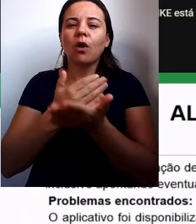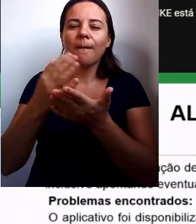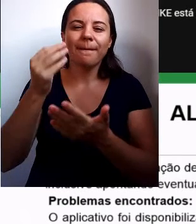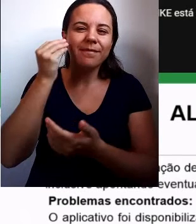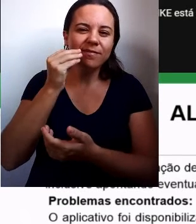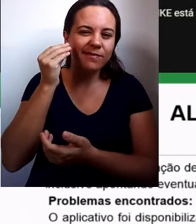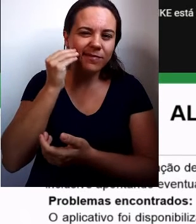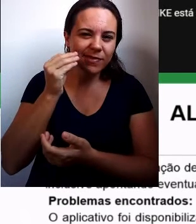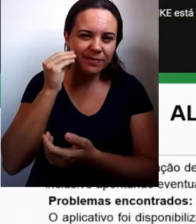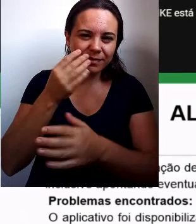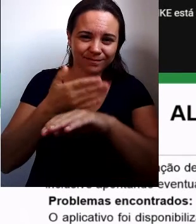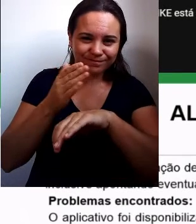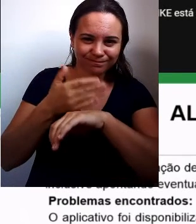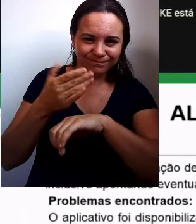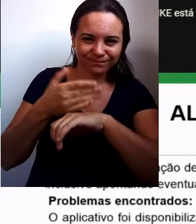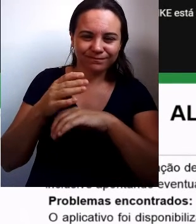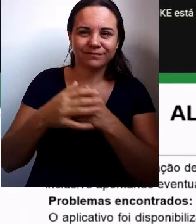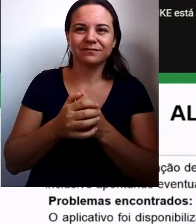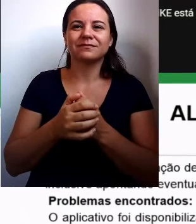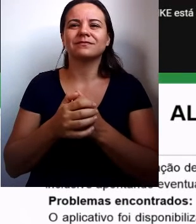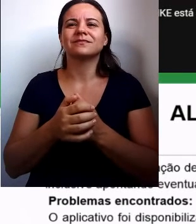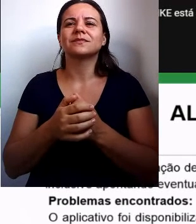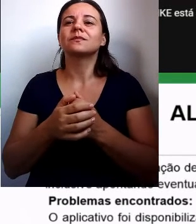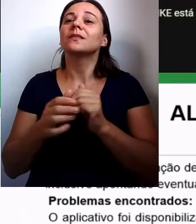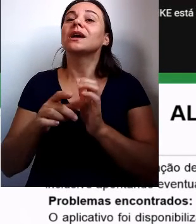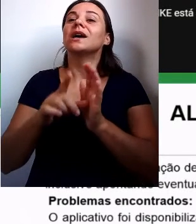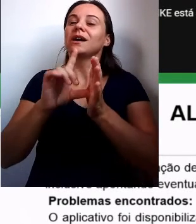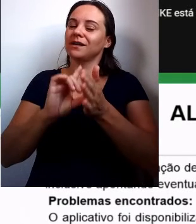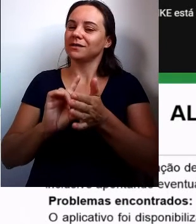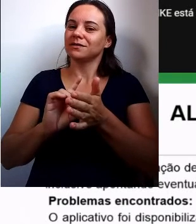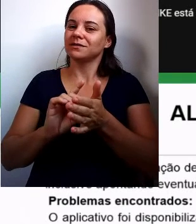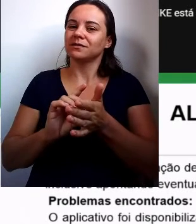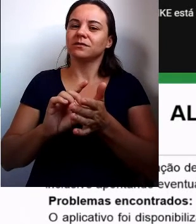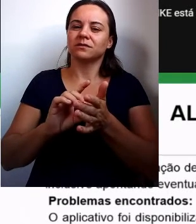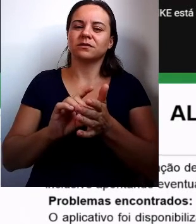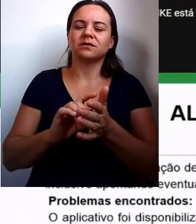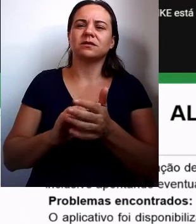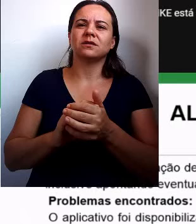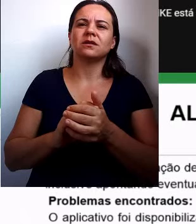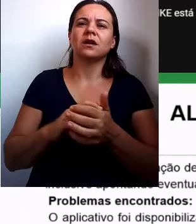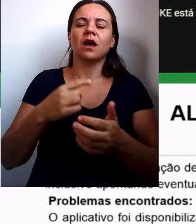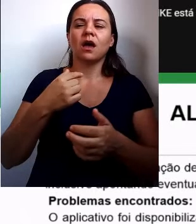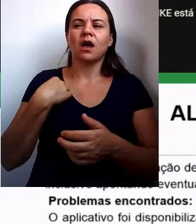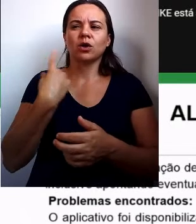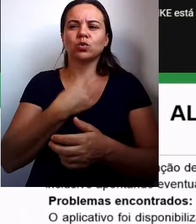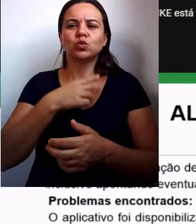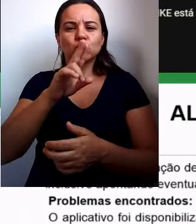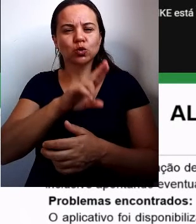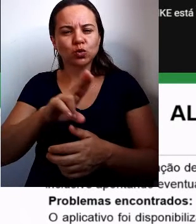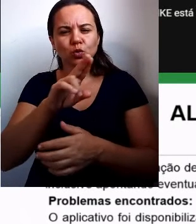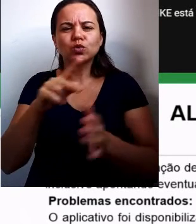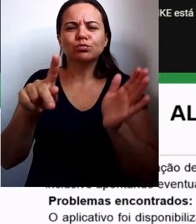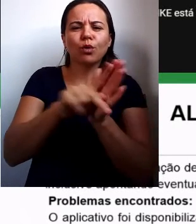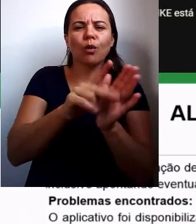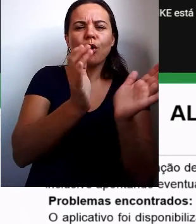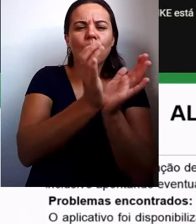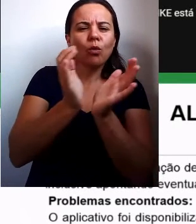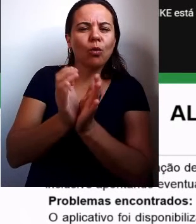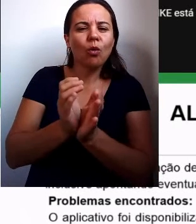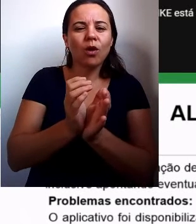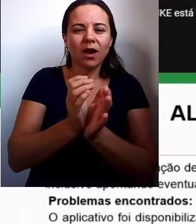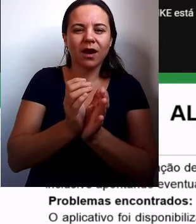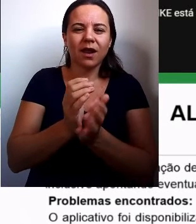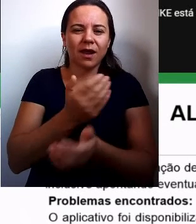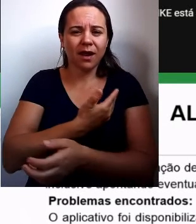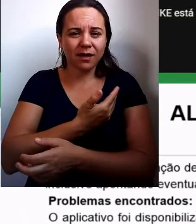né? A gente fez os testes, né, de apresentação. A gente usou os próprios colegas de